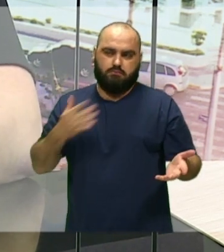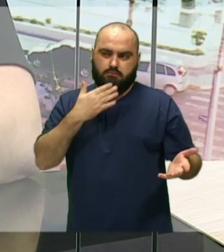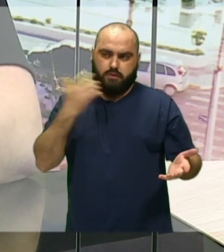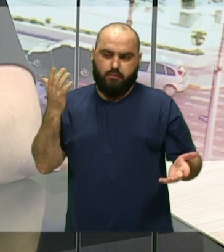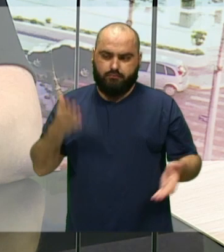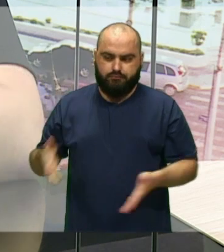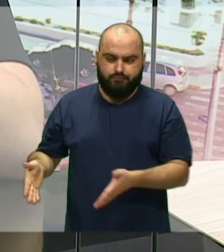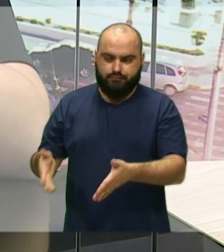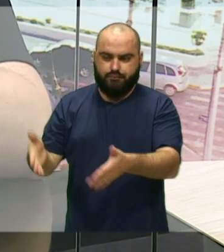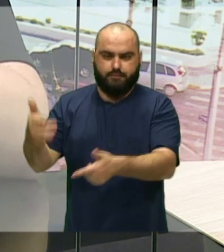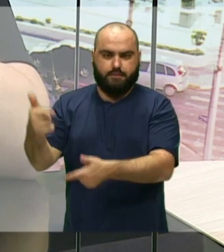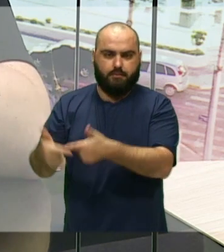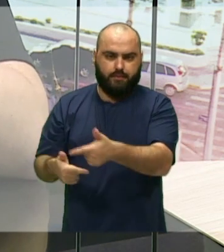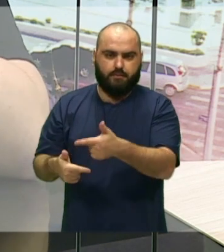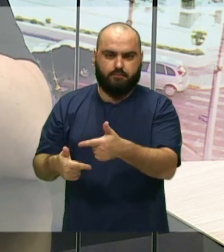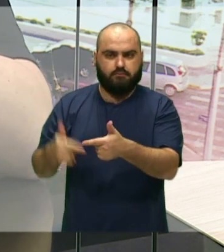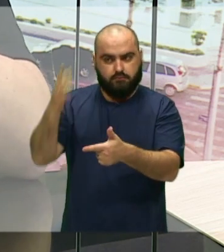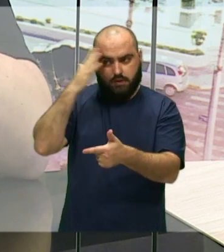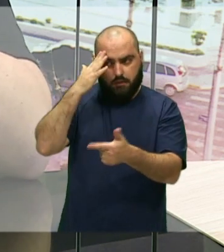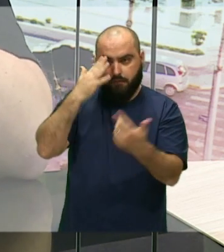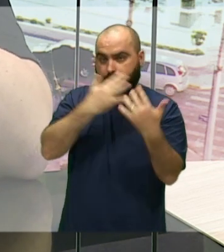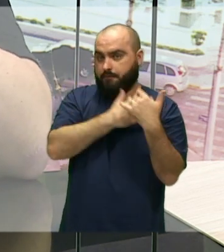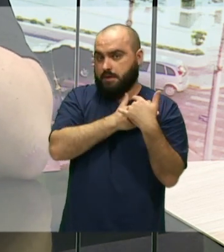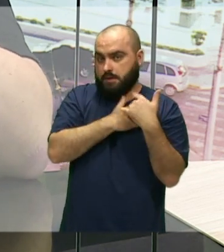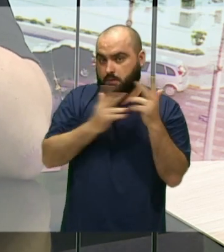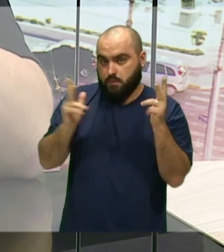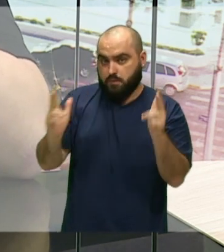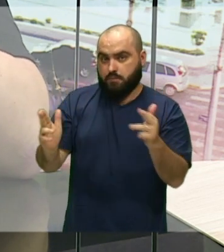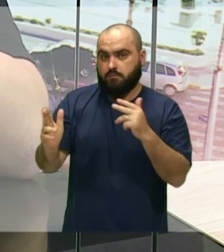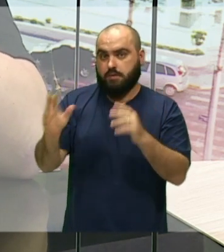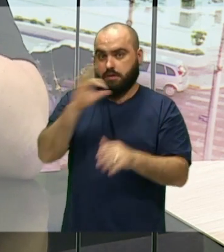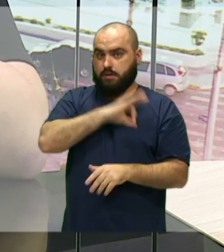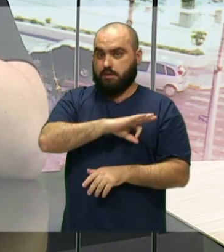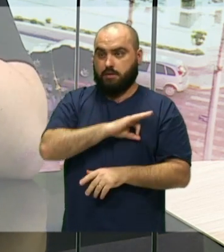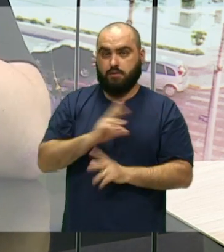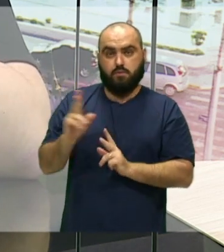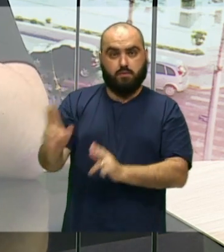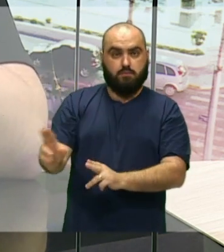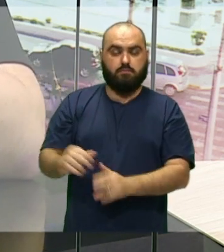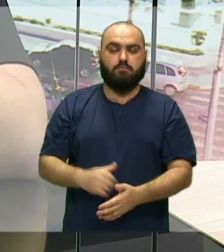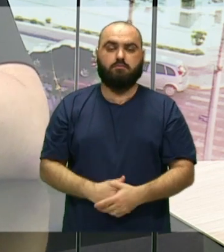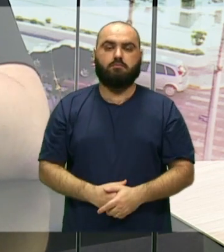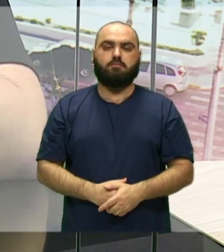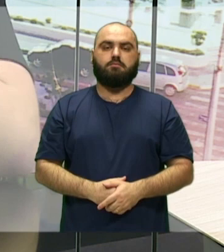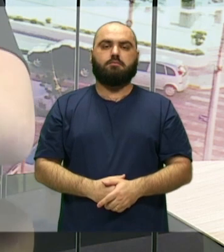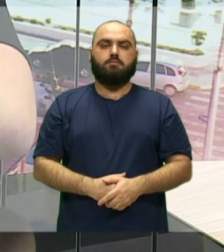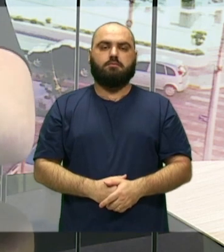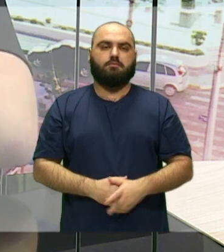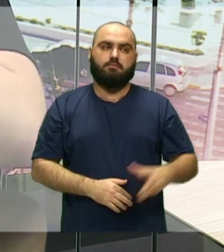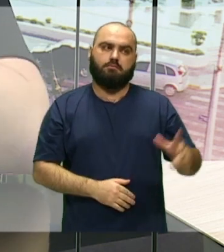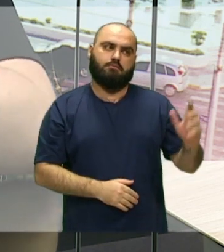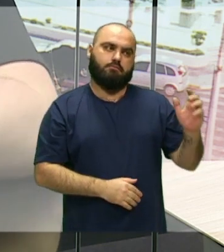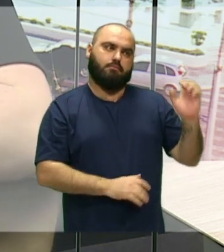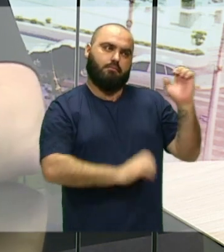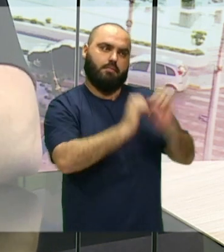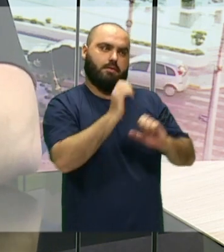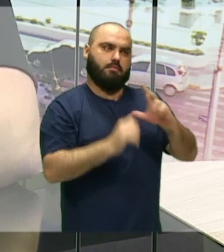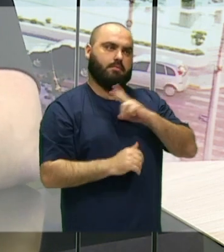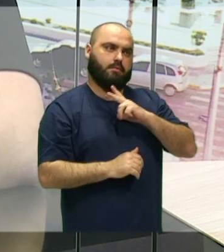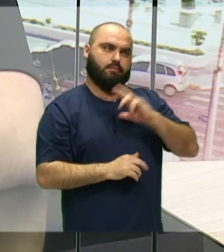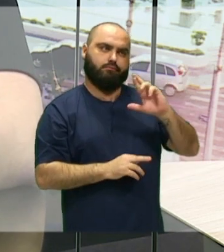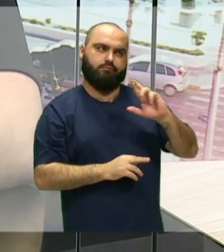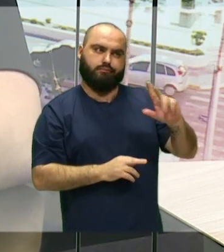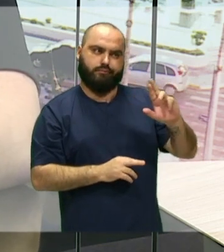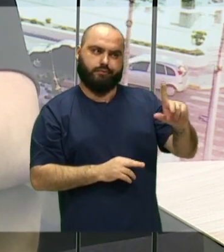que paraas mesmas funções eh o salário é igual né na na iniciativa privada é um pouco mais difícil